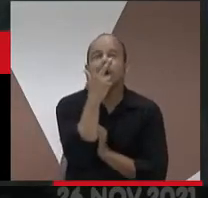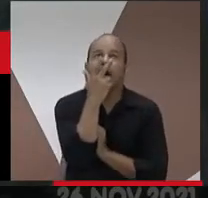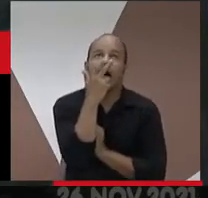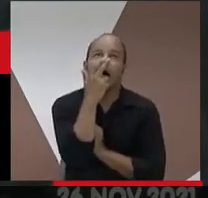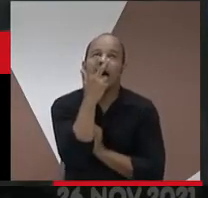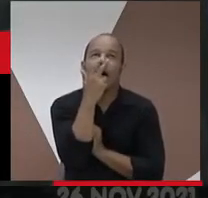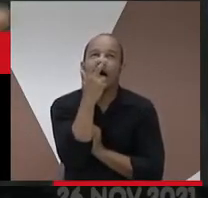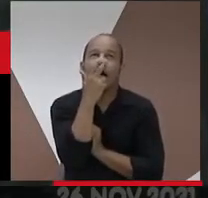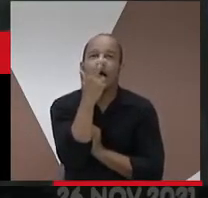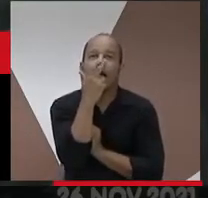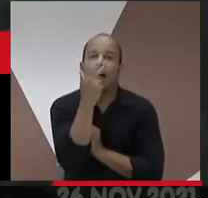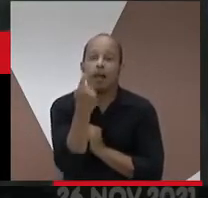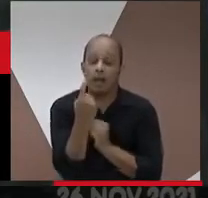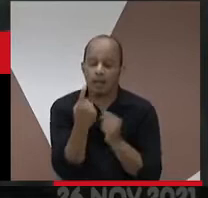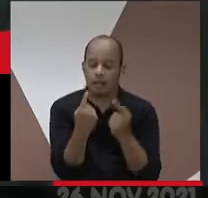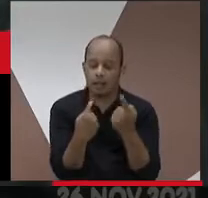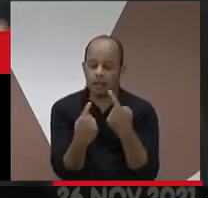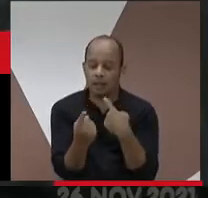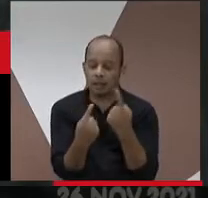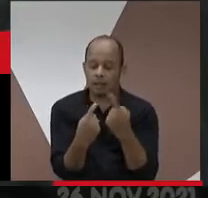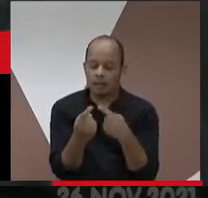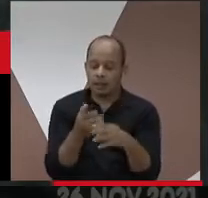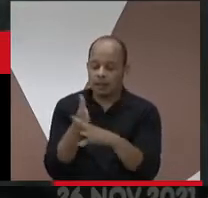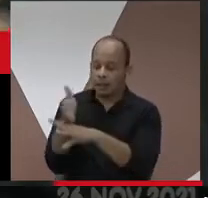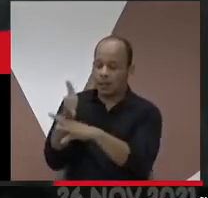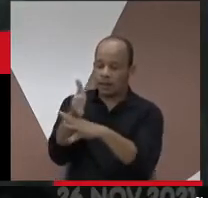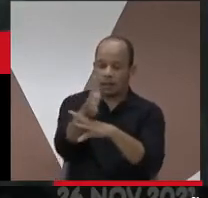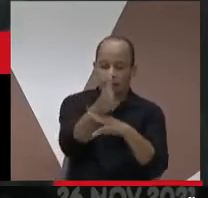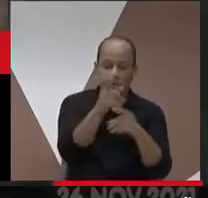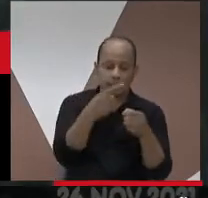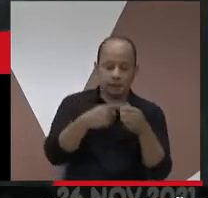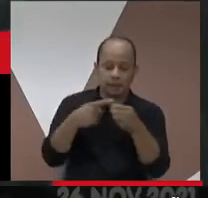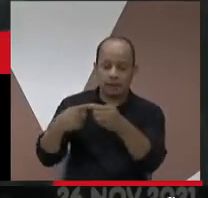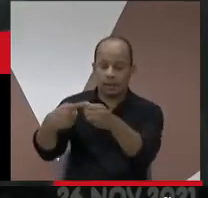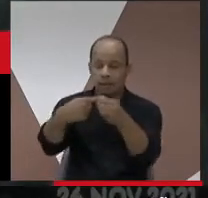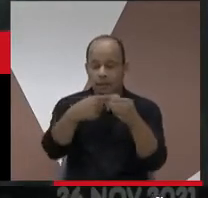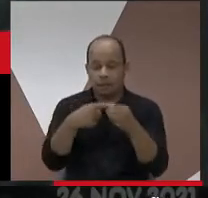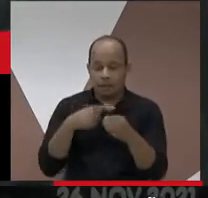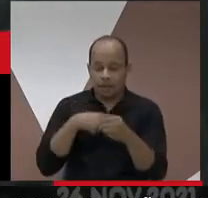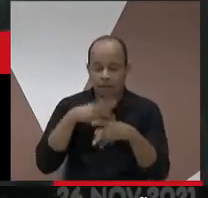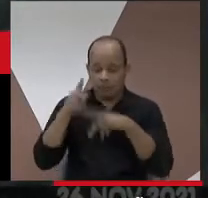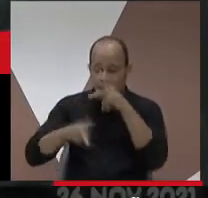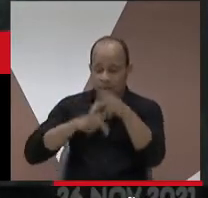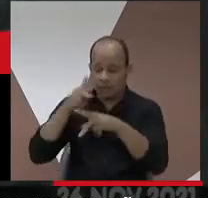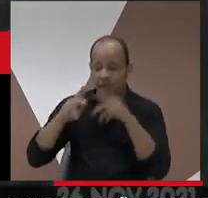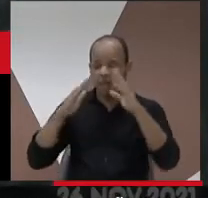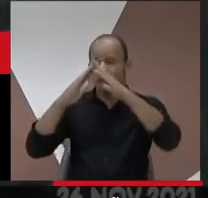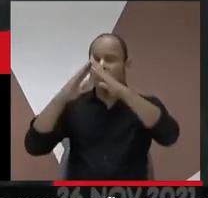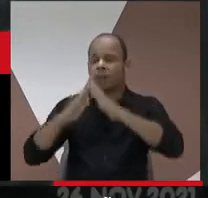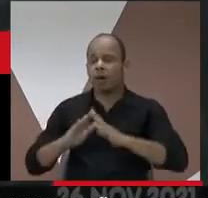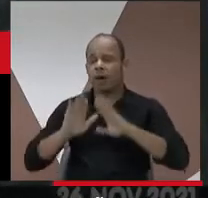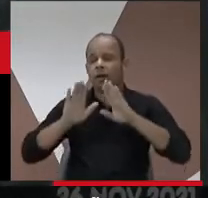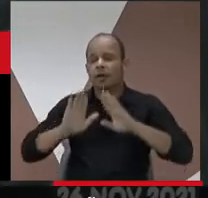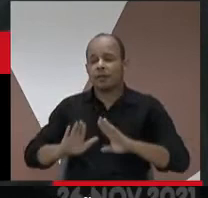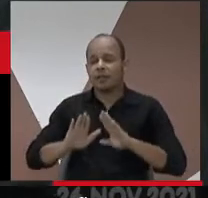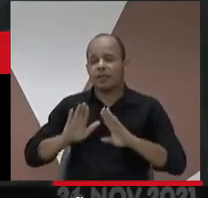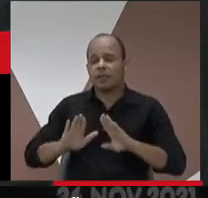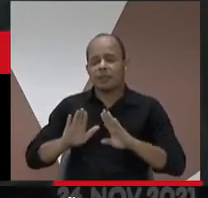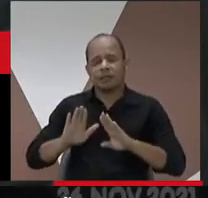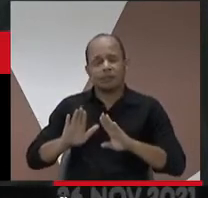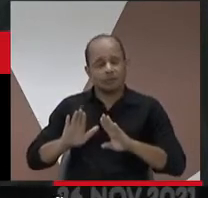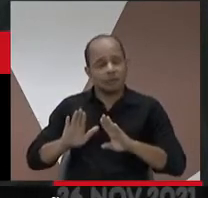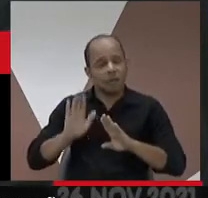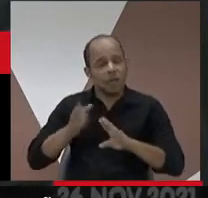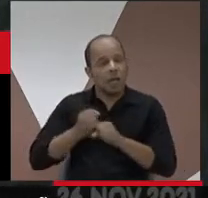onde existe uma população que já mora há 10, a 20, a 30 anos, são centros urbanos densos.